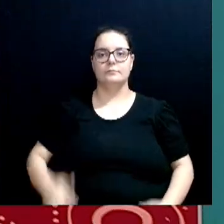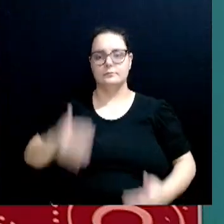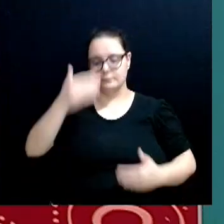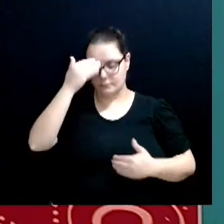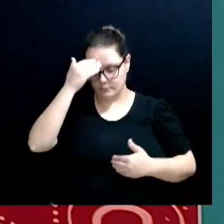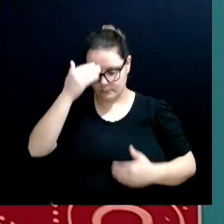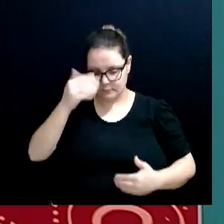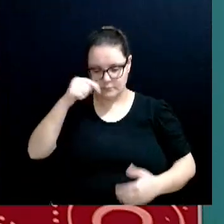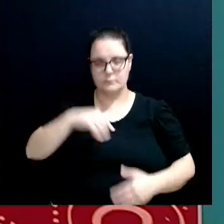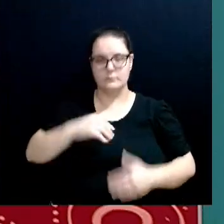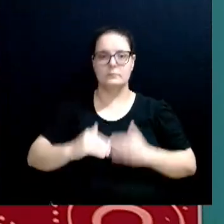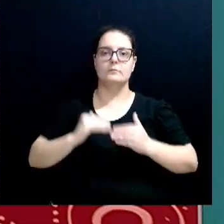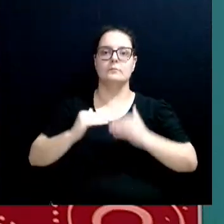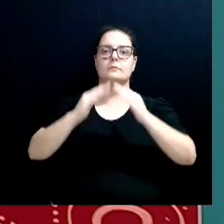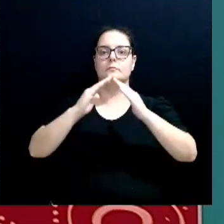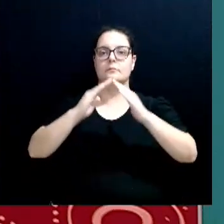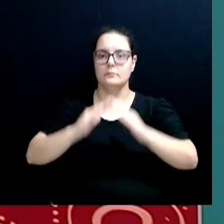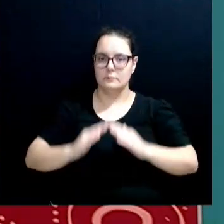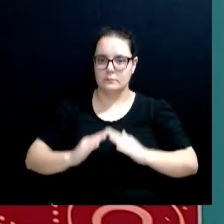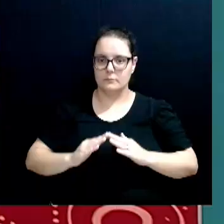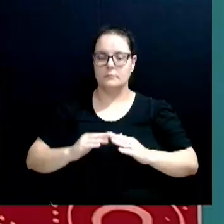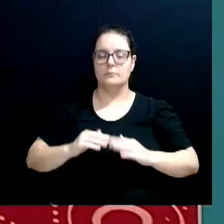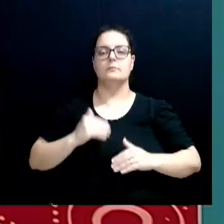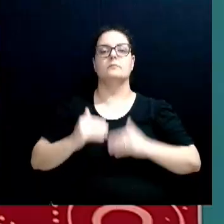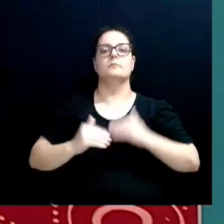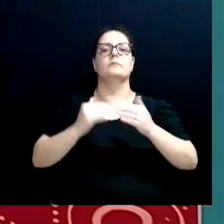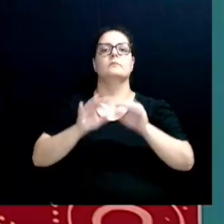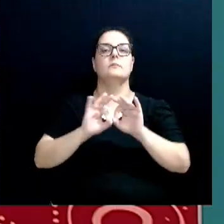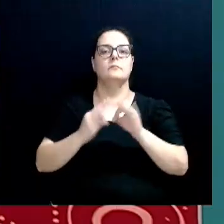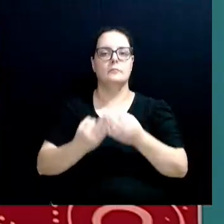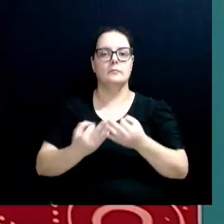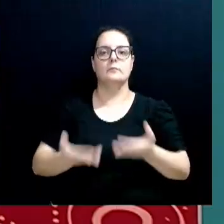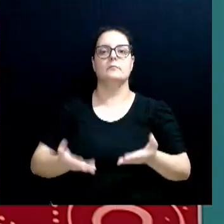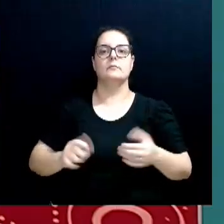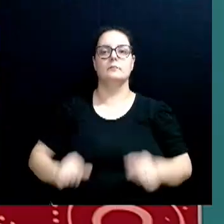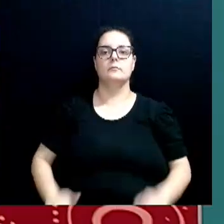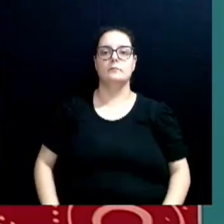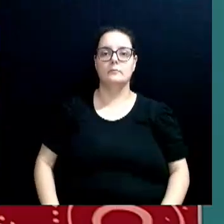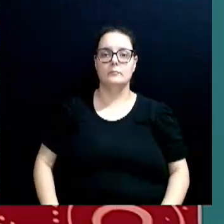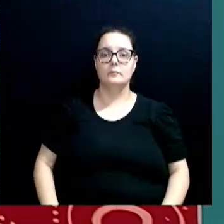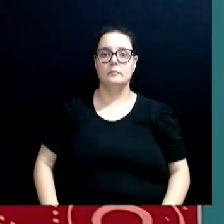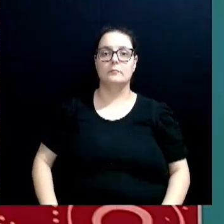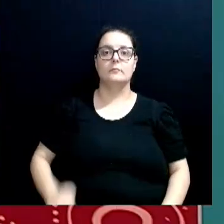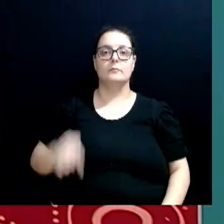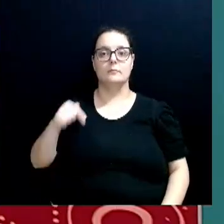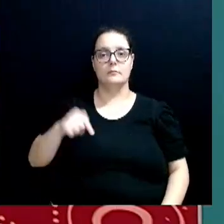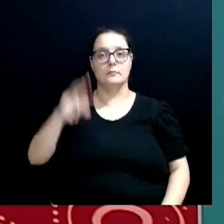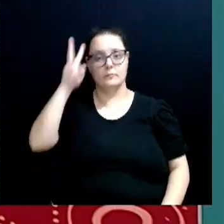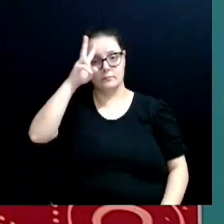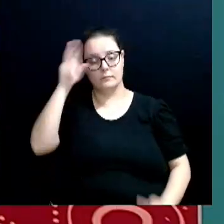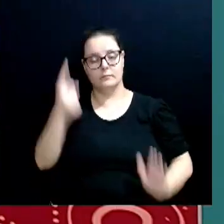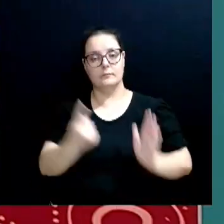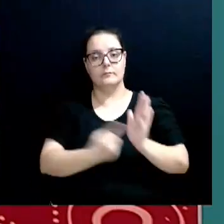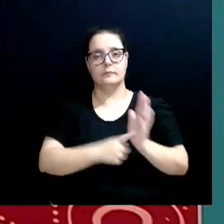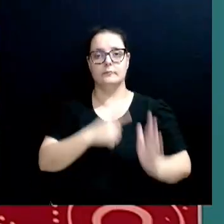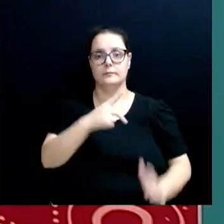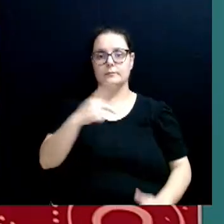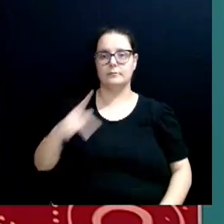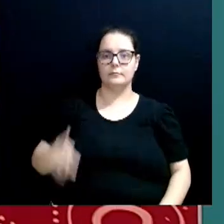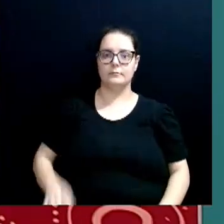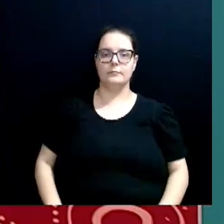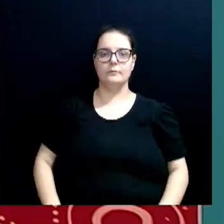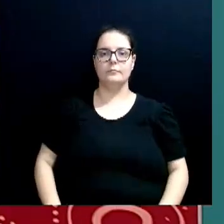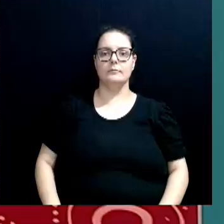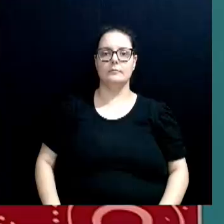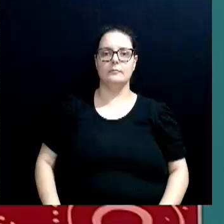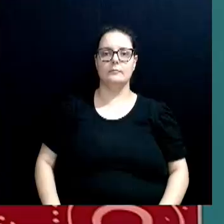construíram a casa delas, aqui elas constituíram família, aqui elas constituíram a história dela. Então elas vêm para essa